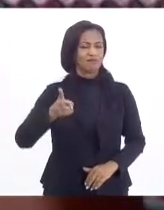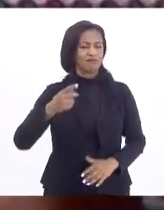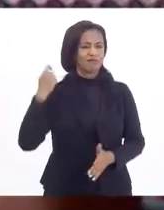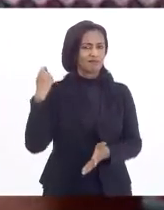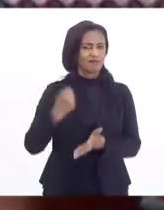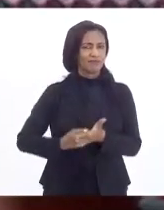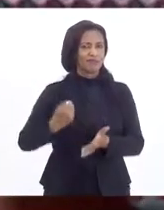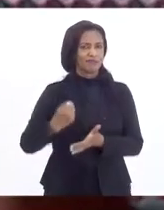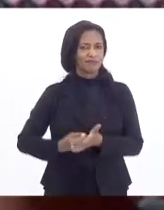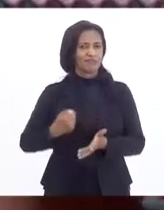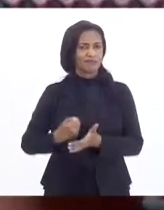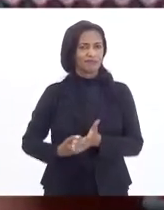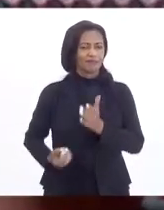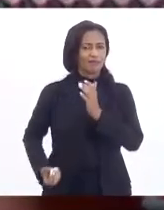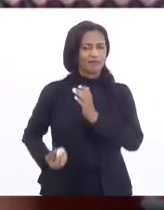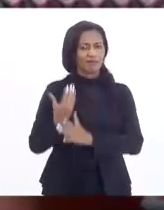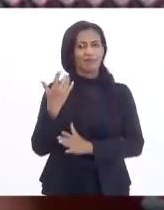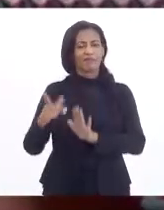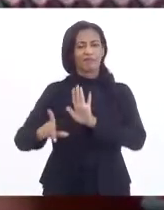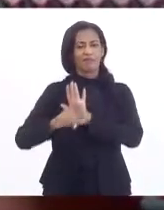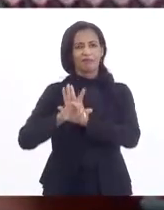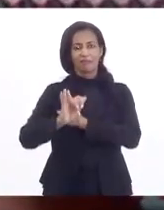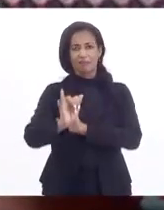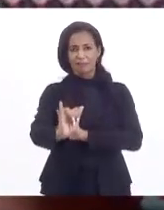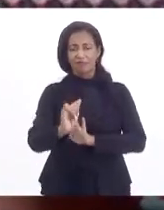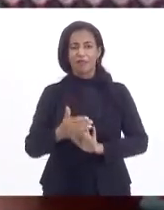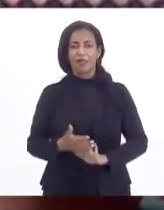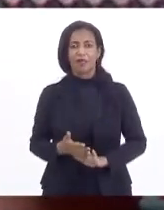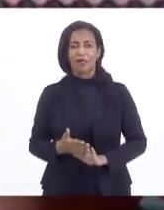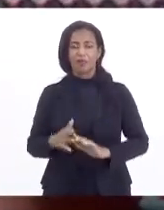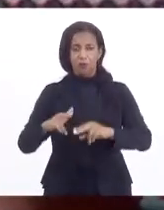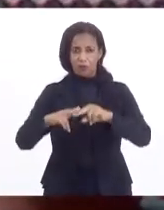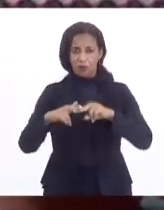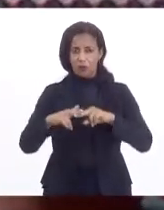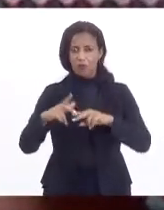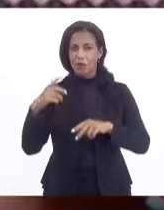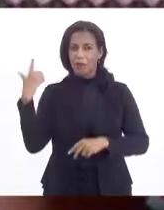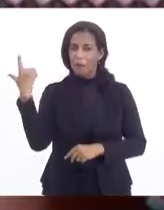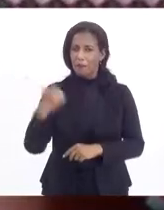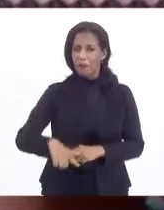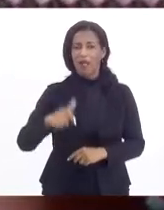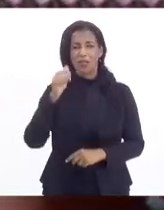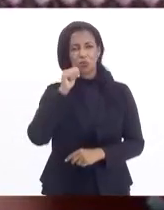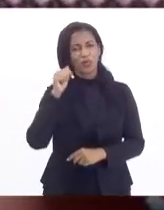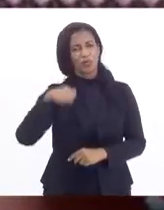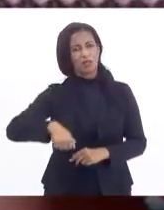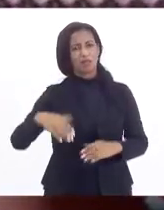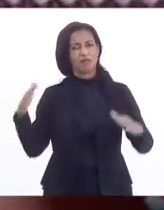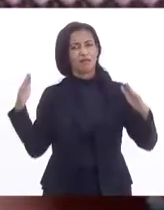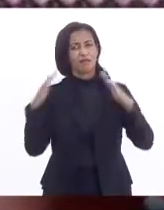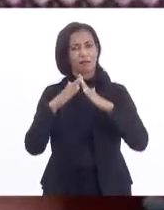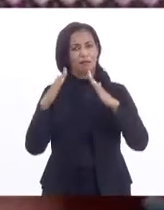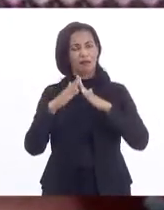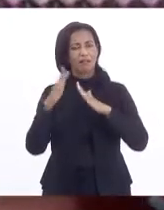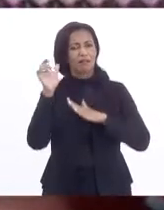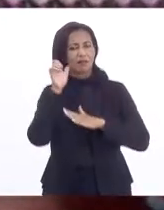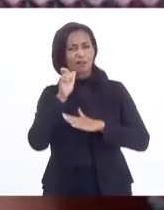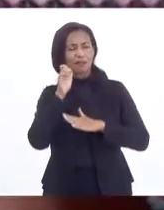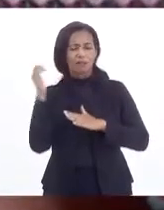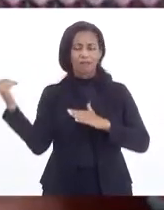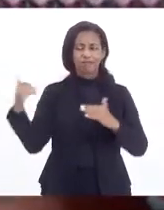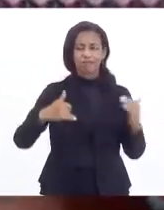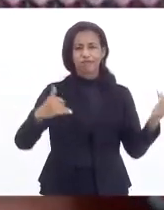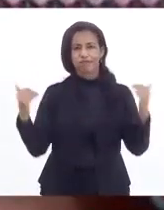e produzindo legislativamente. Por isso a gente quer que tenha mais mulheres nesse lugar, para que a gente traga